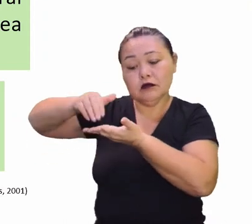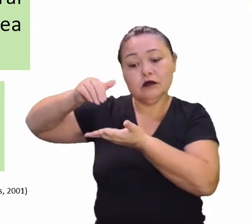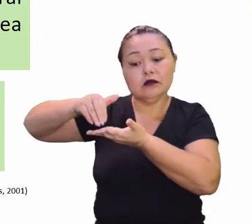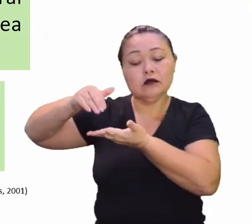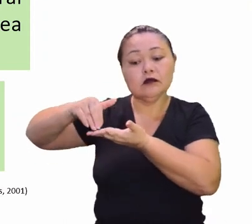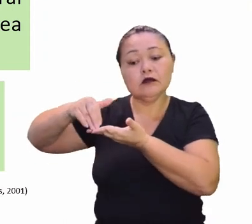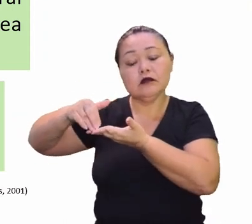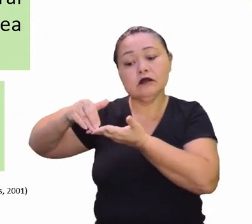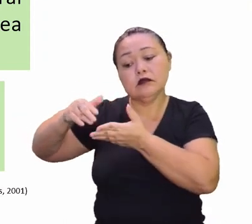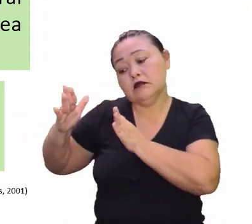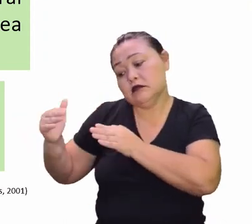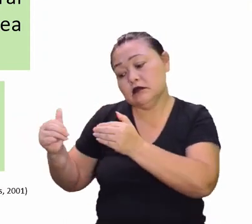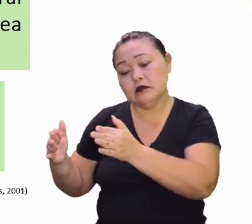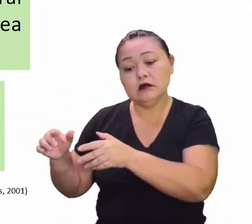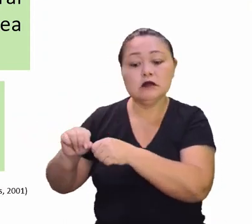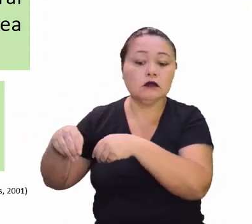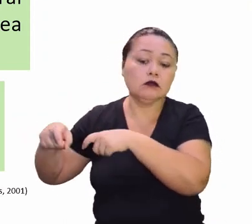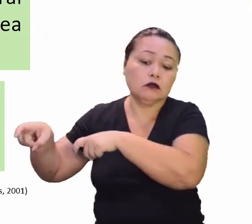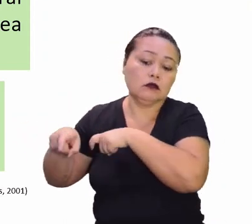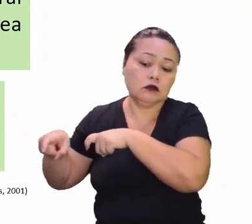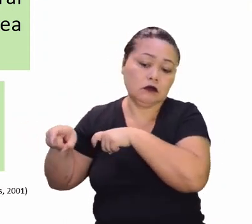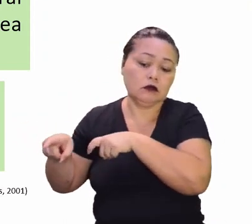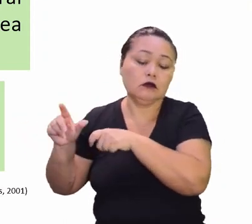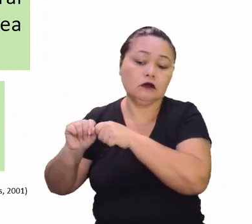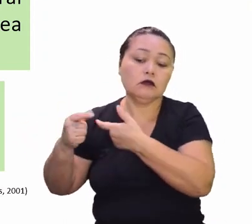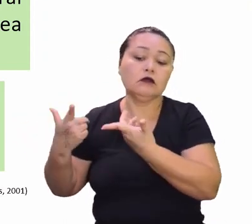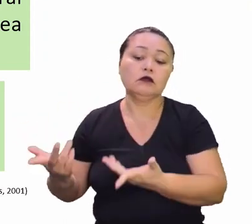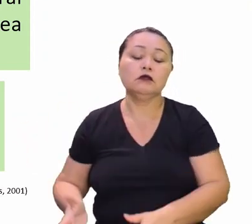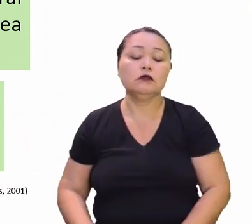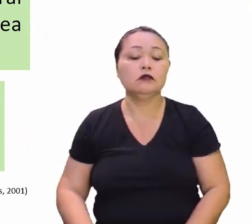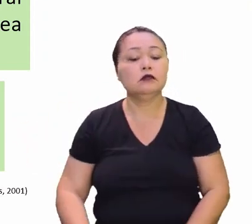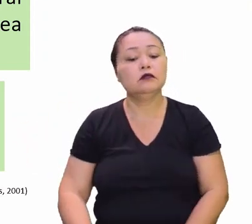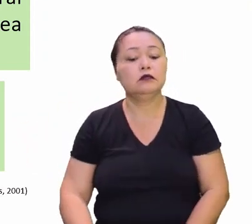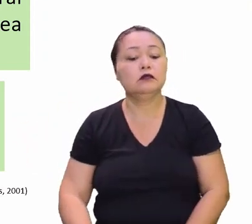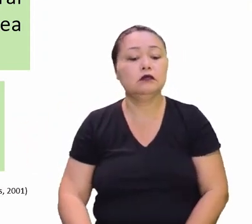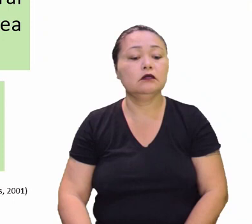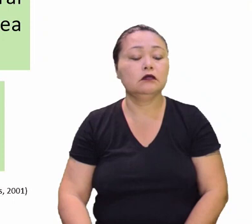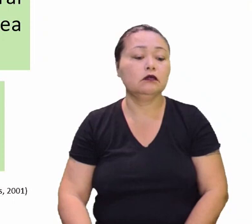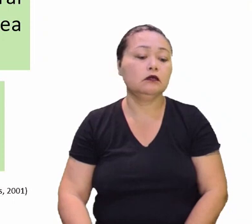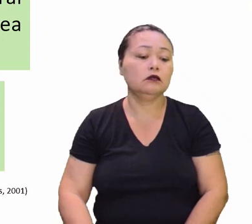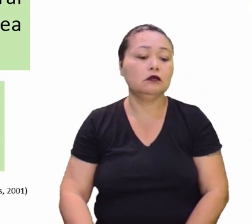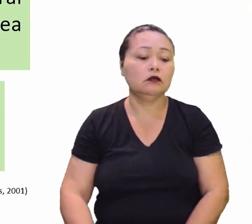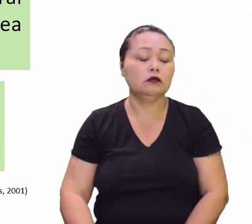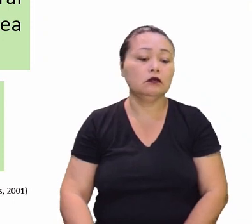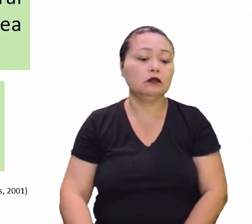do campo aqueles Pequeno e médio, né? e médio agricultores. Exatamente. Beleza.